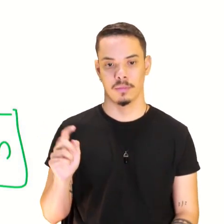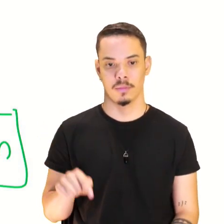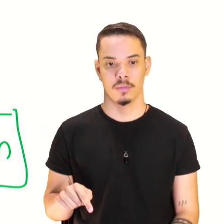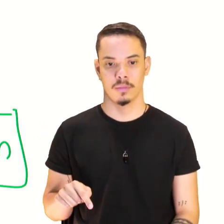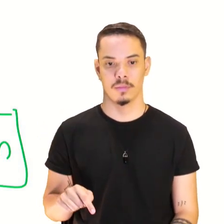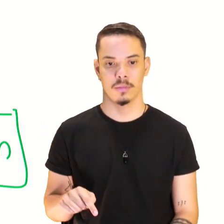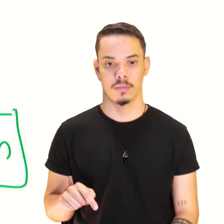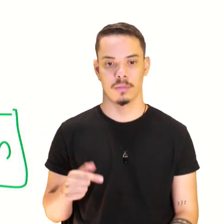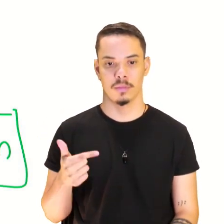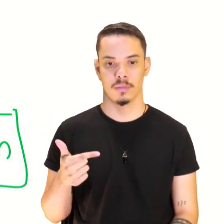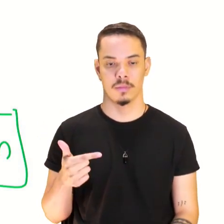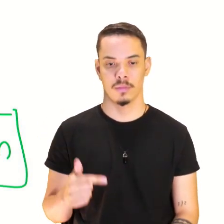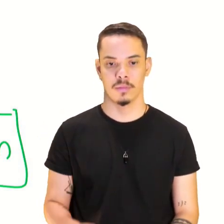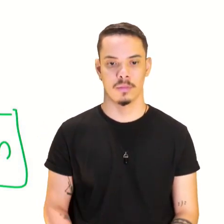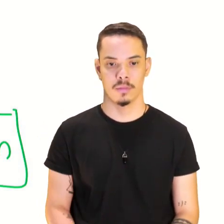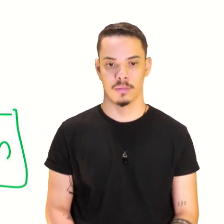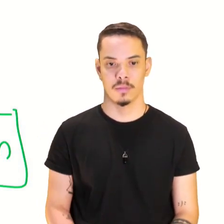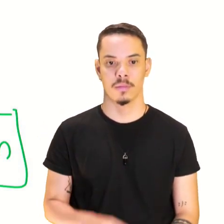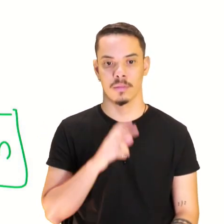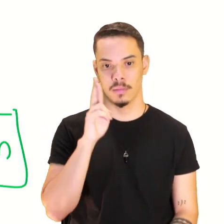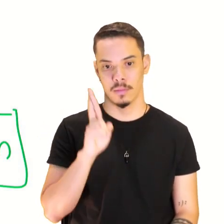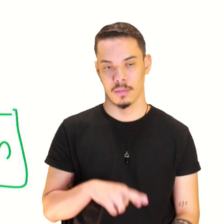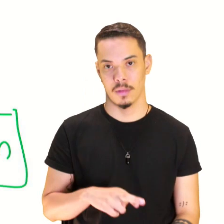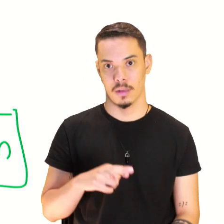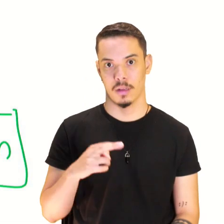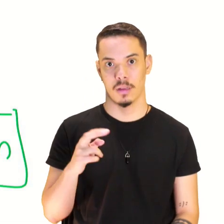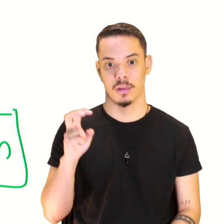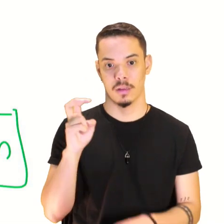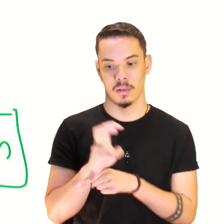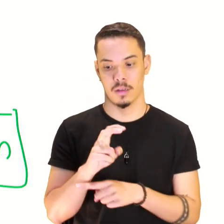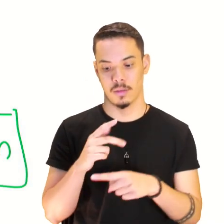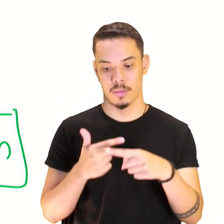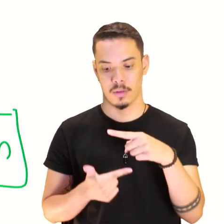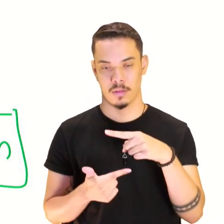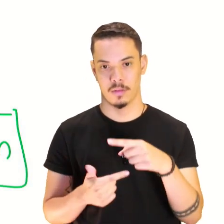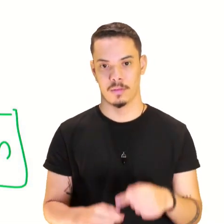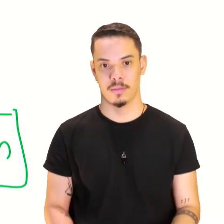8 por 4, 2. Então, a razão de 5 para 2.